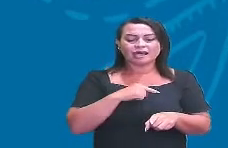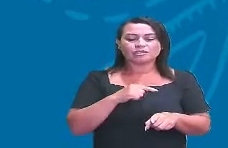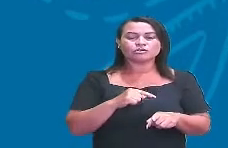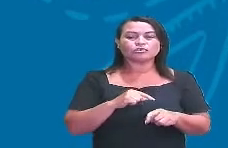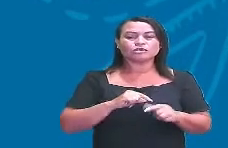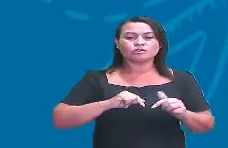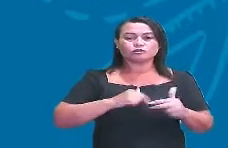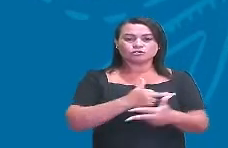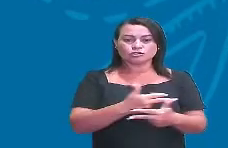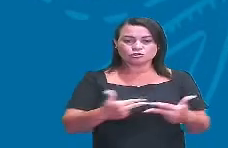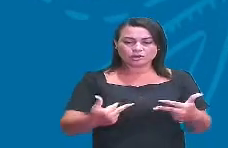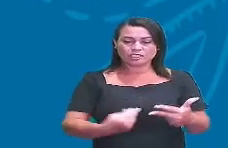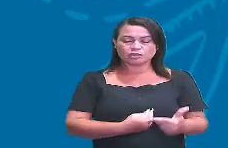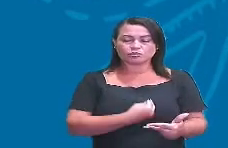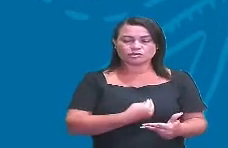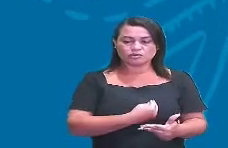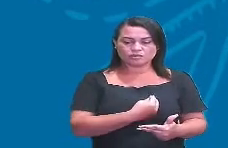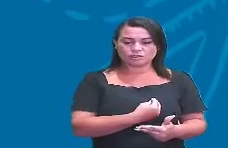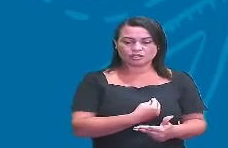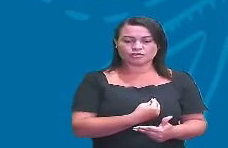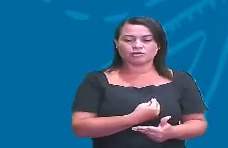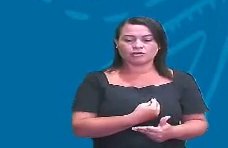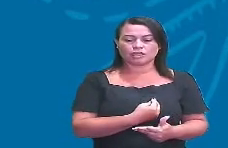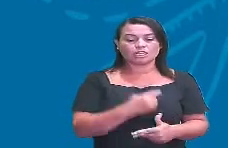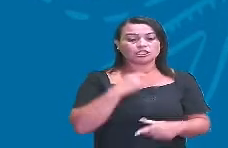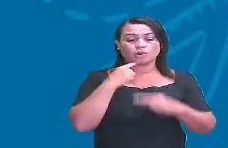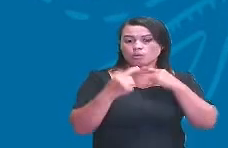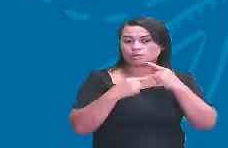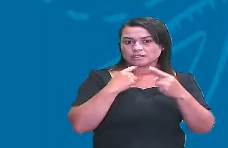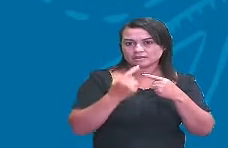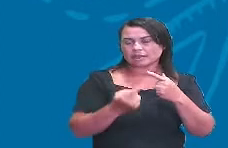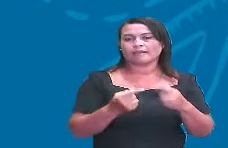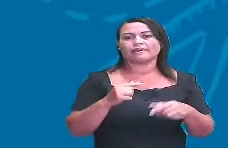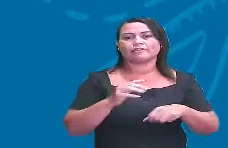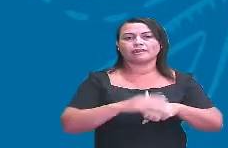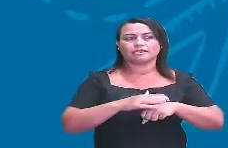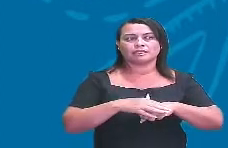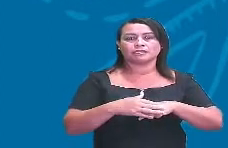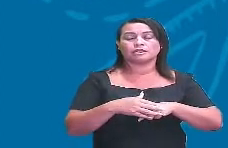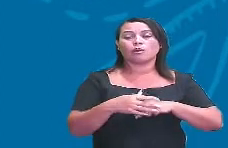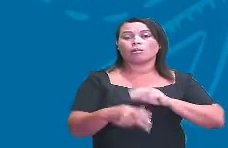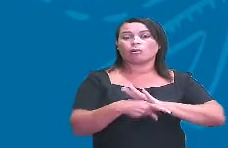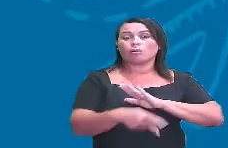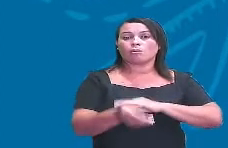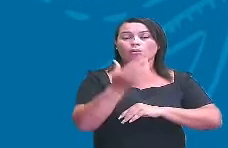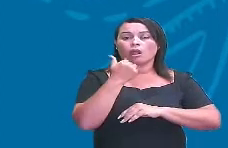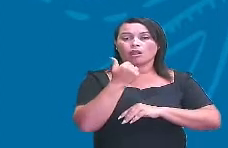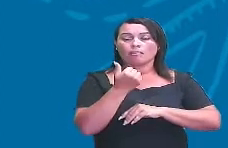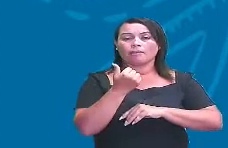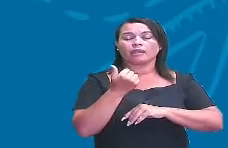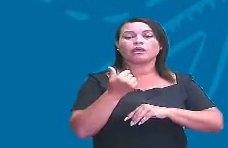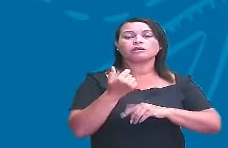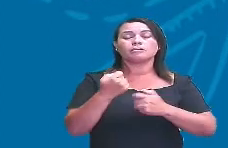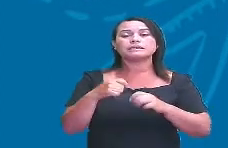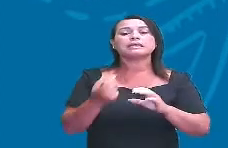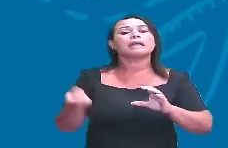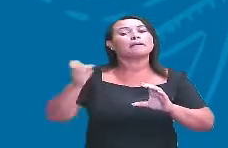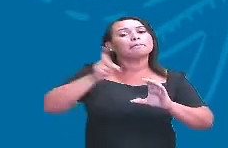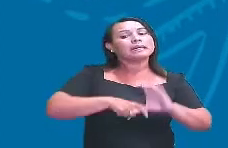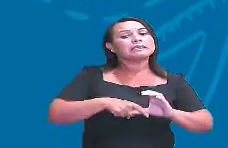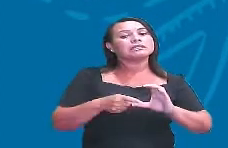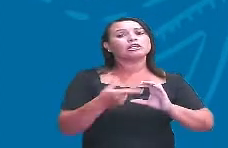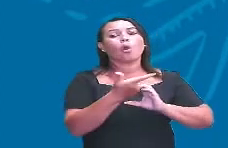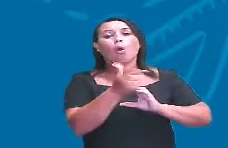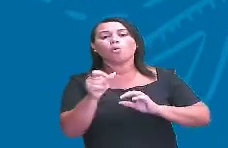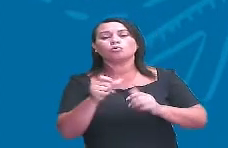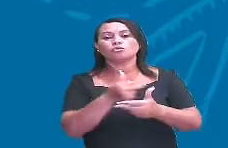não produzem o seu próprio alimento, né? Então, eles dependem de outros organismos para sobreviver. E